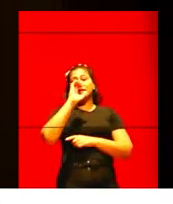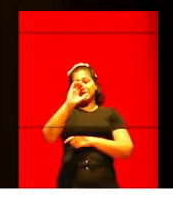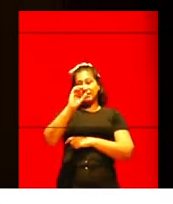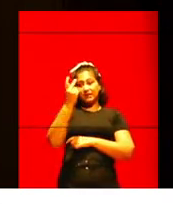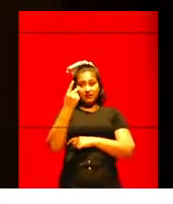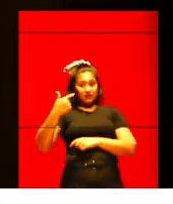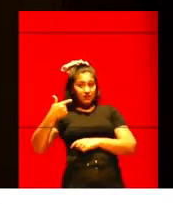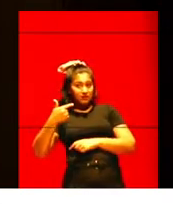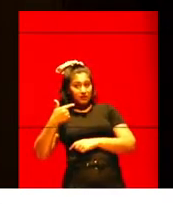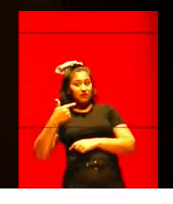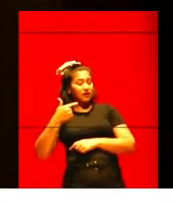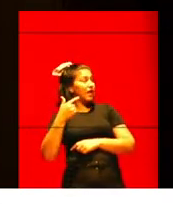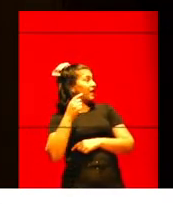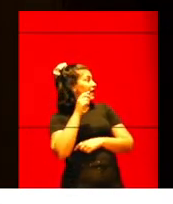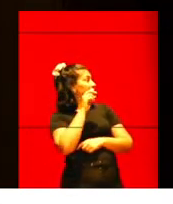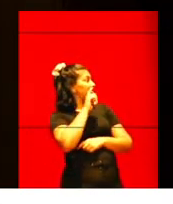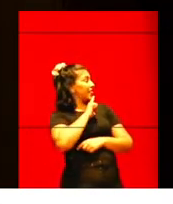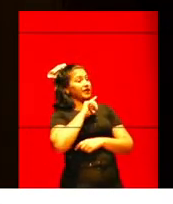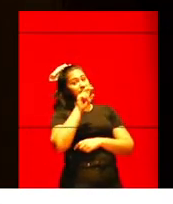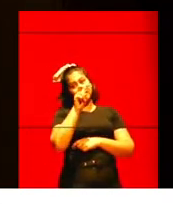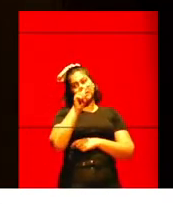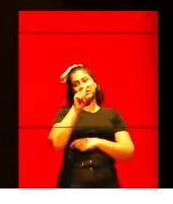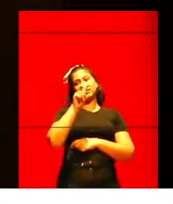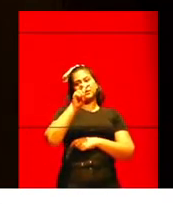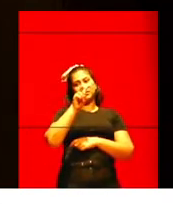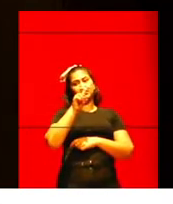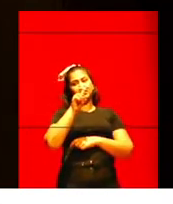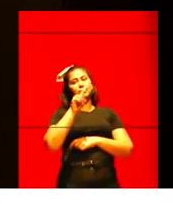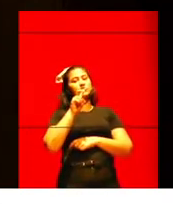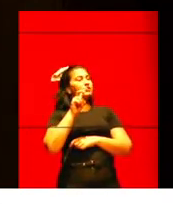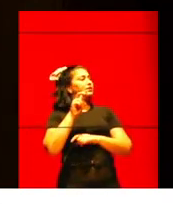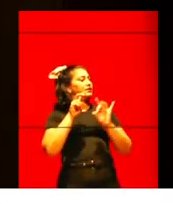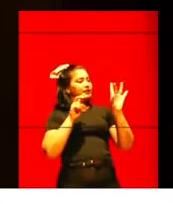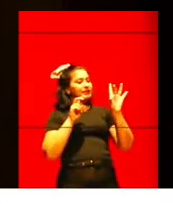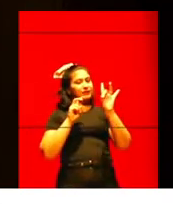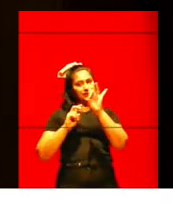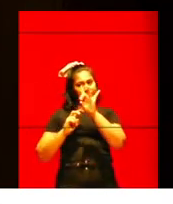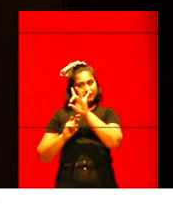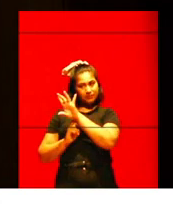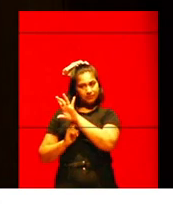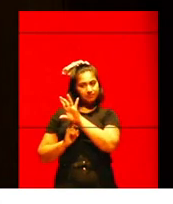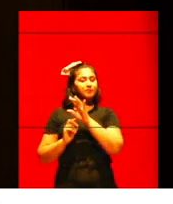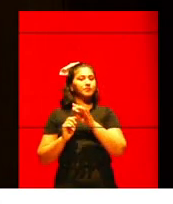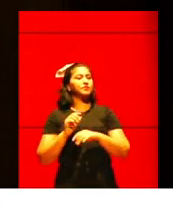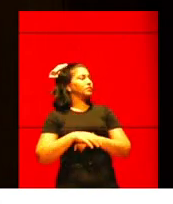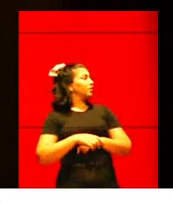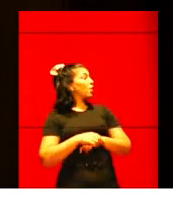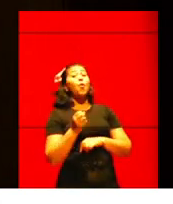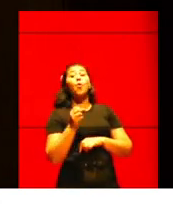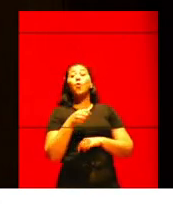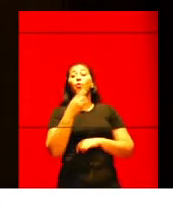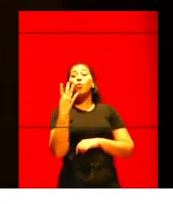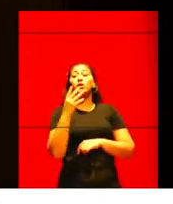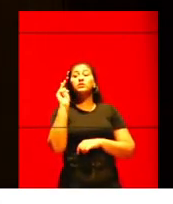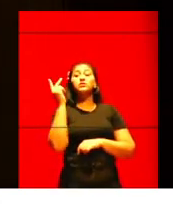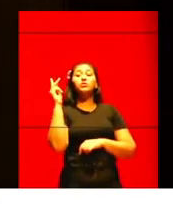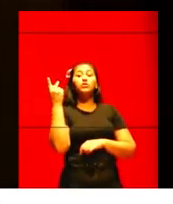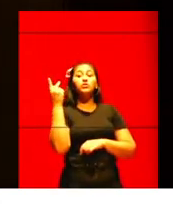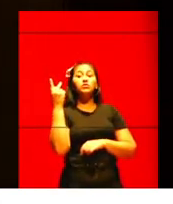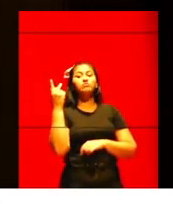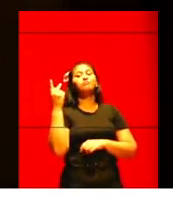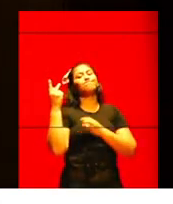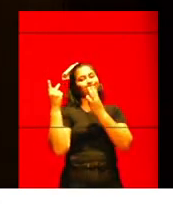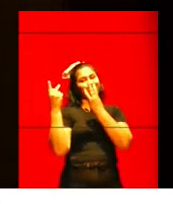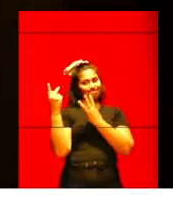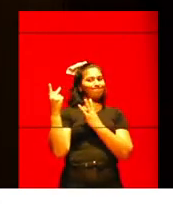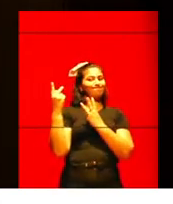ó. Esse primeiro carbono da fórmula estrutural aqui, ele tem quantos hidrogênios?